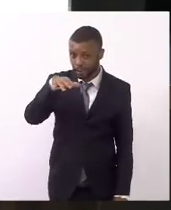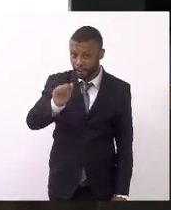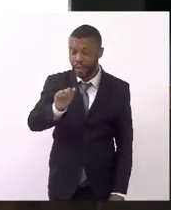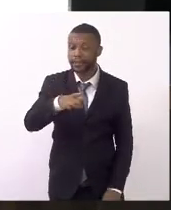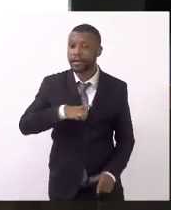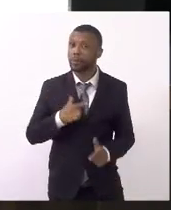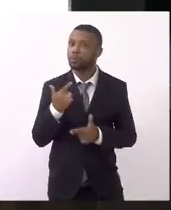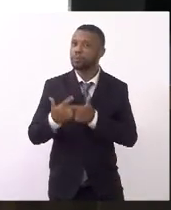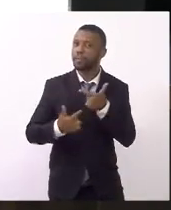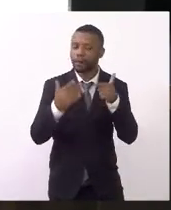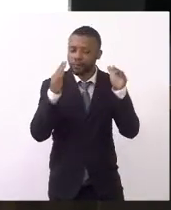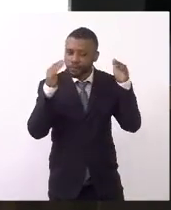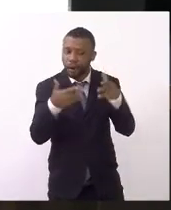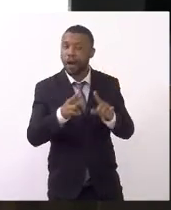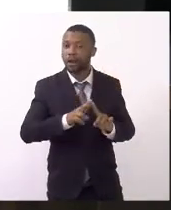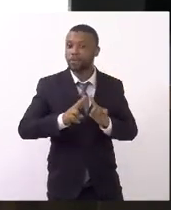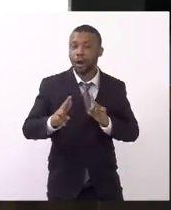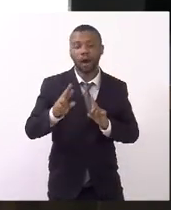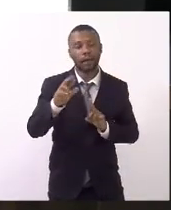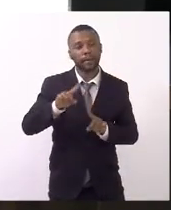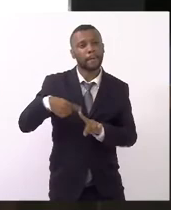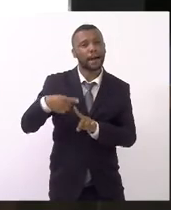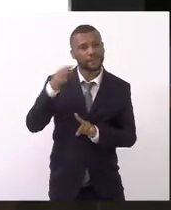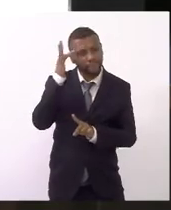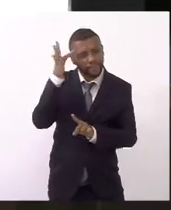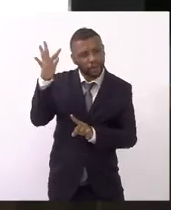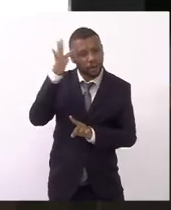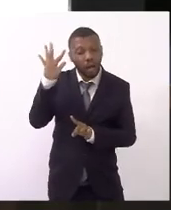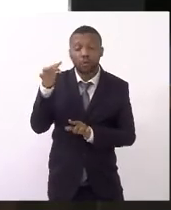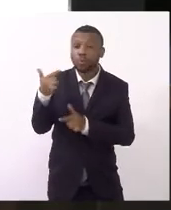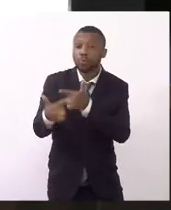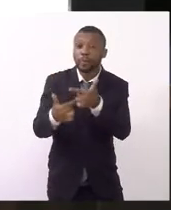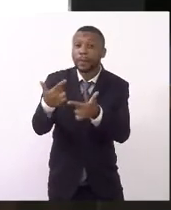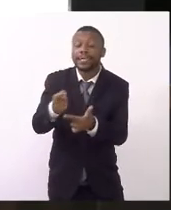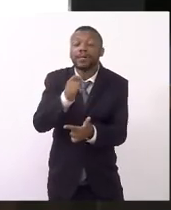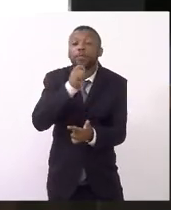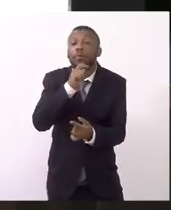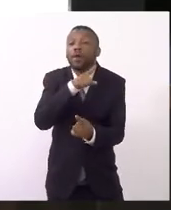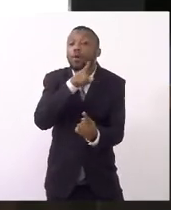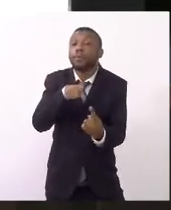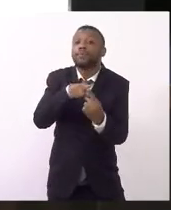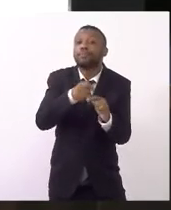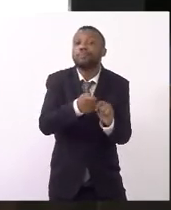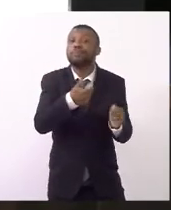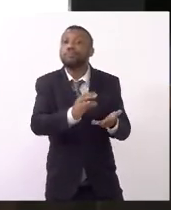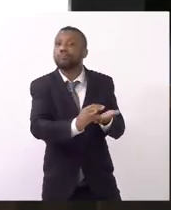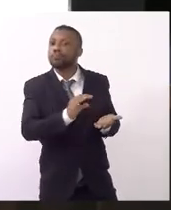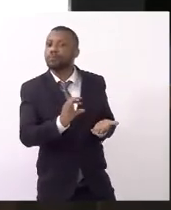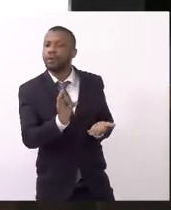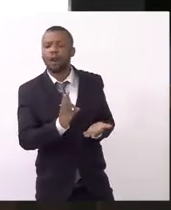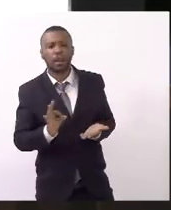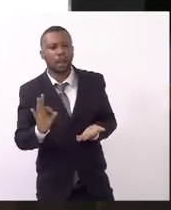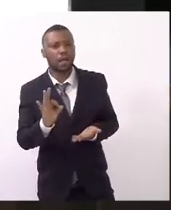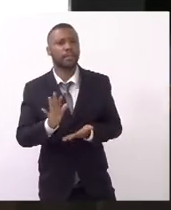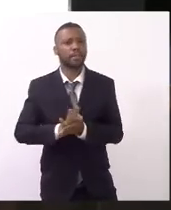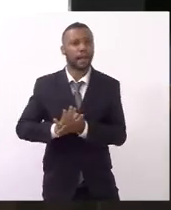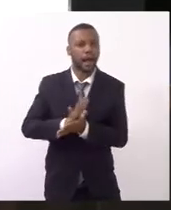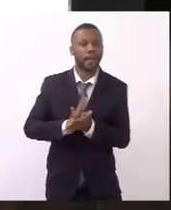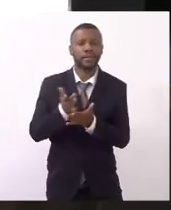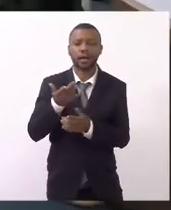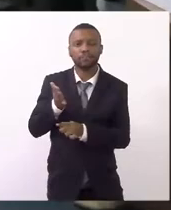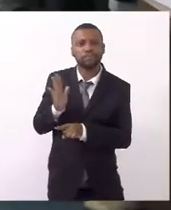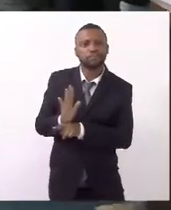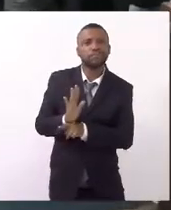religiosas ou filosóficas é um serviço ao Twister sem fins lucrativos colaborando na